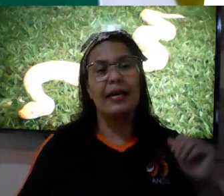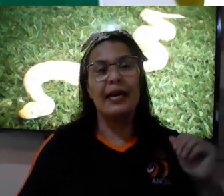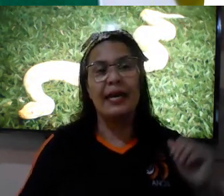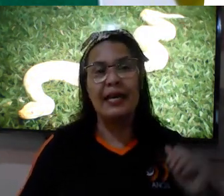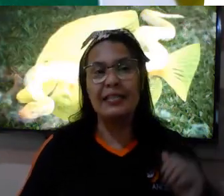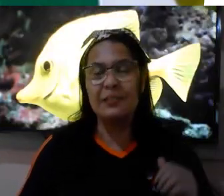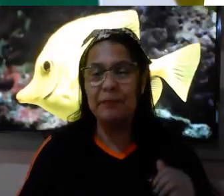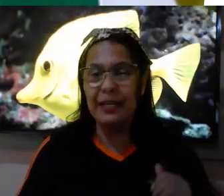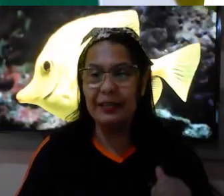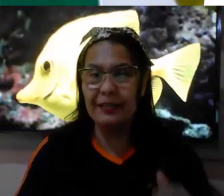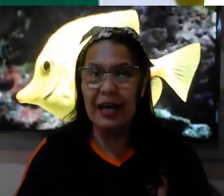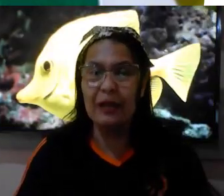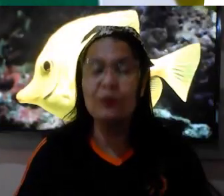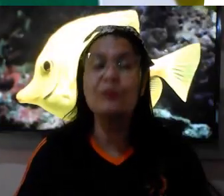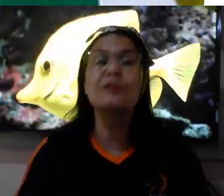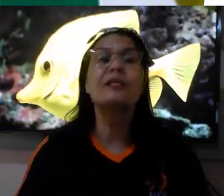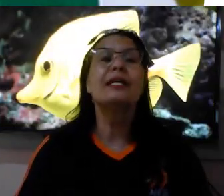que